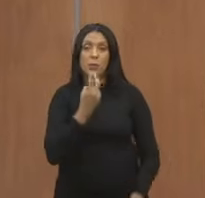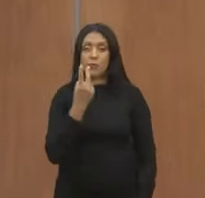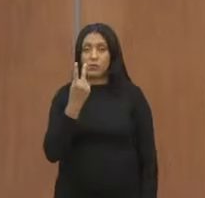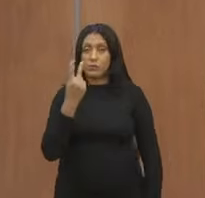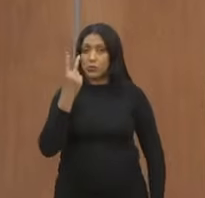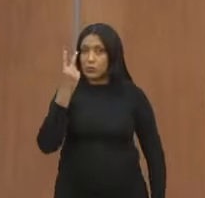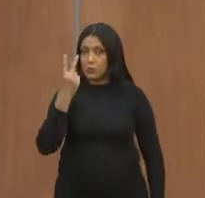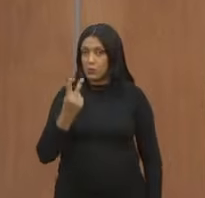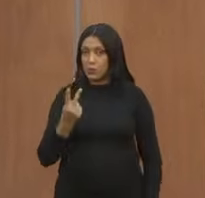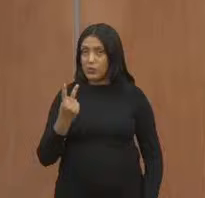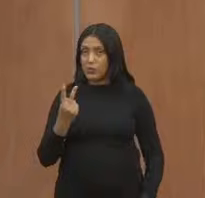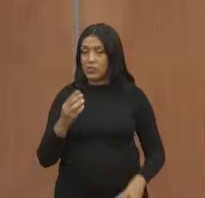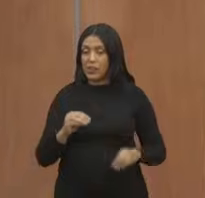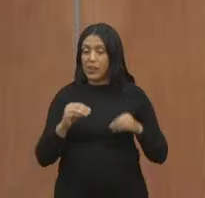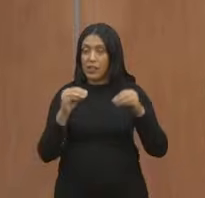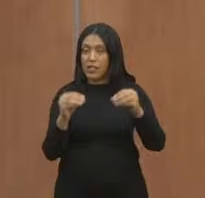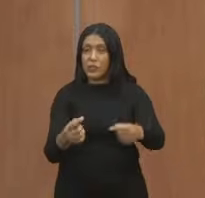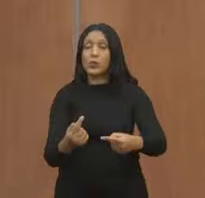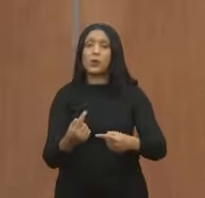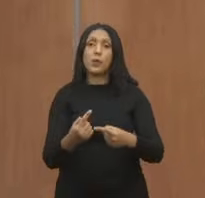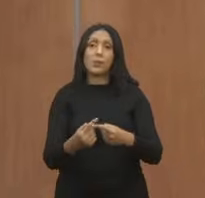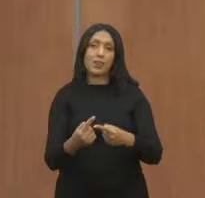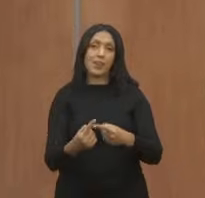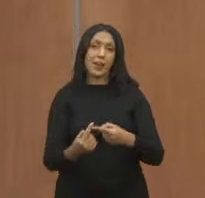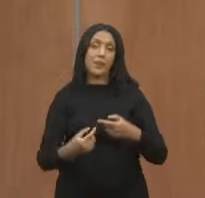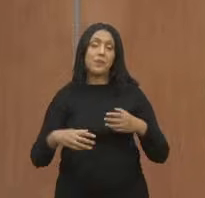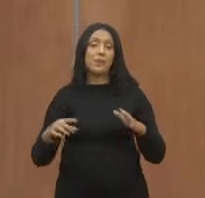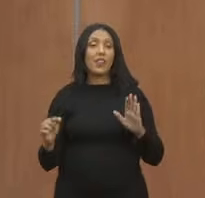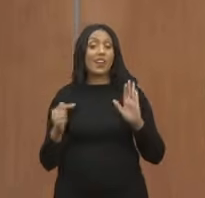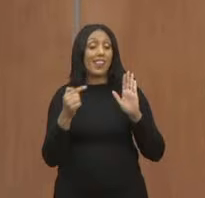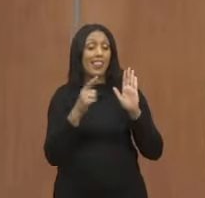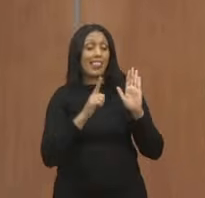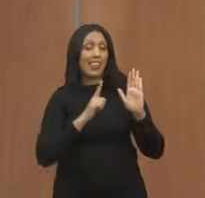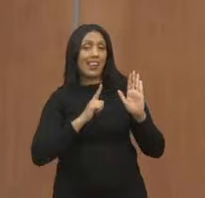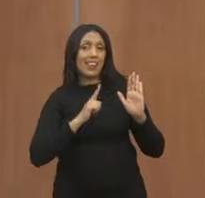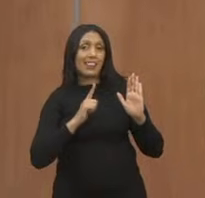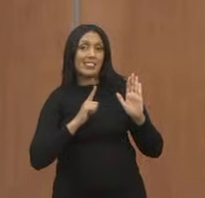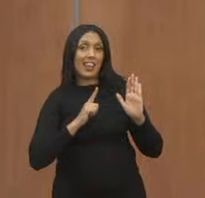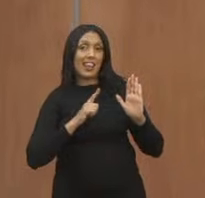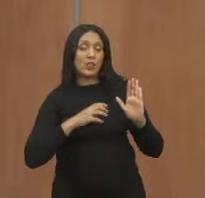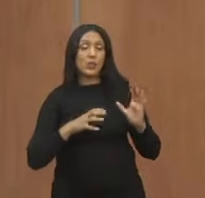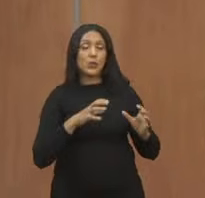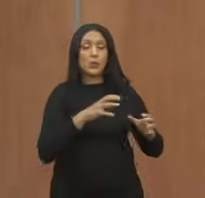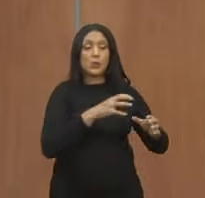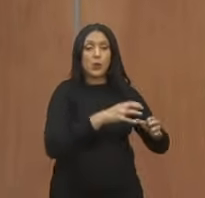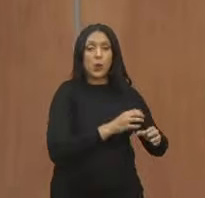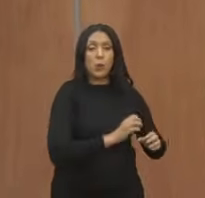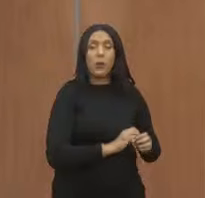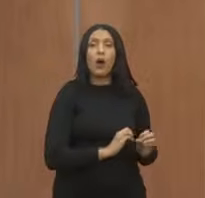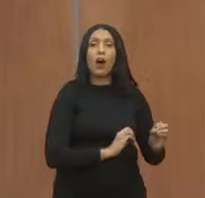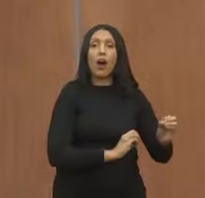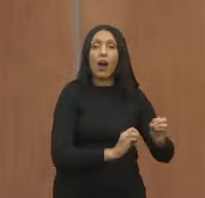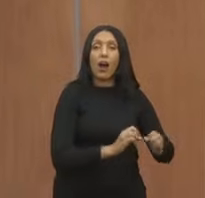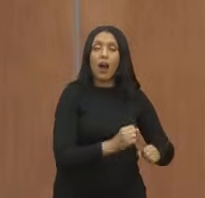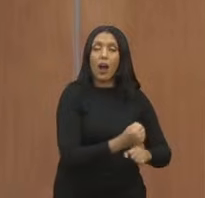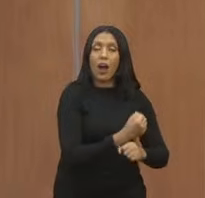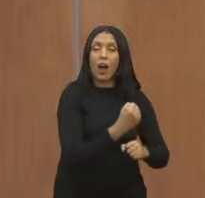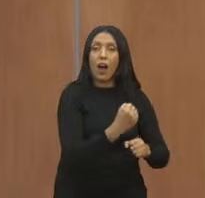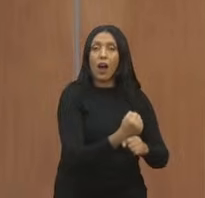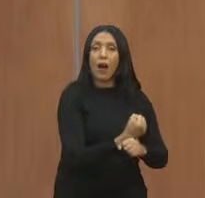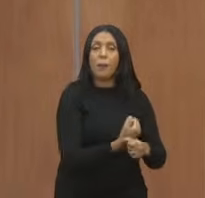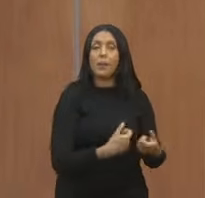previsto na dotação orçamentária de obras e instalações, Receita Federal, na